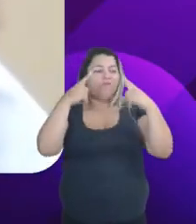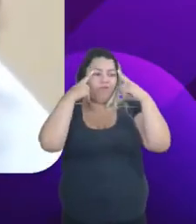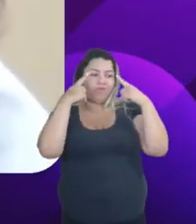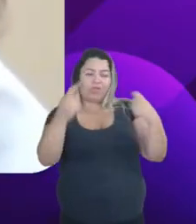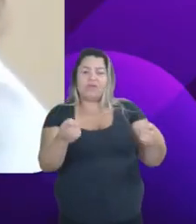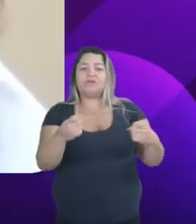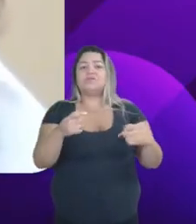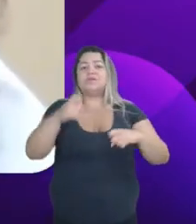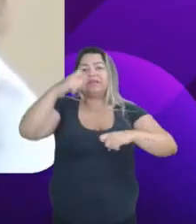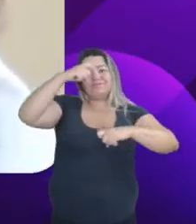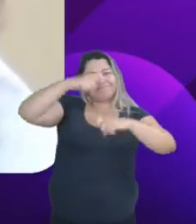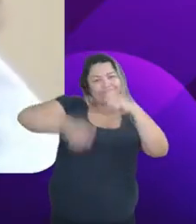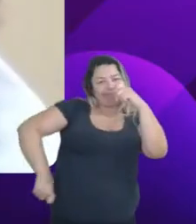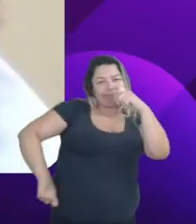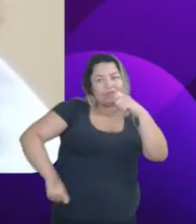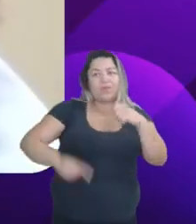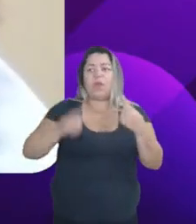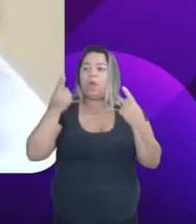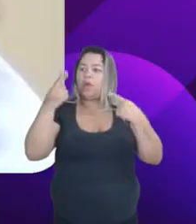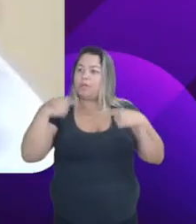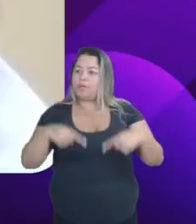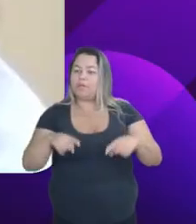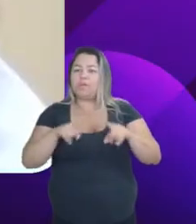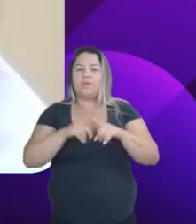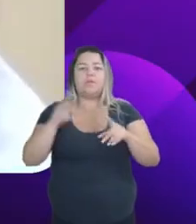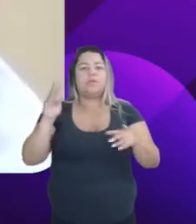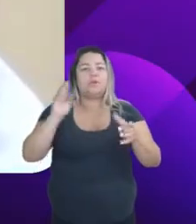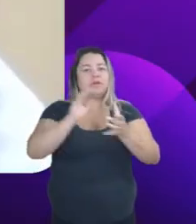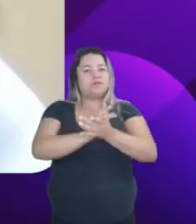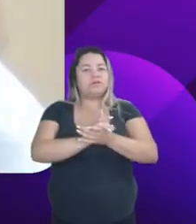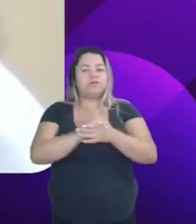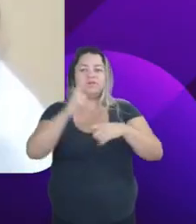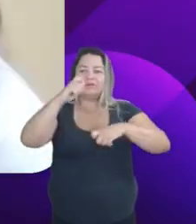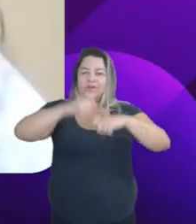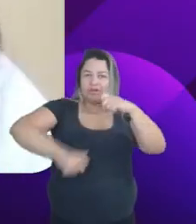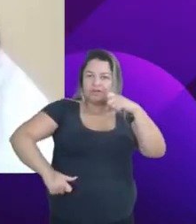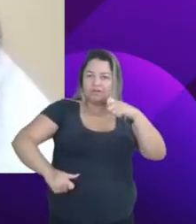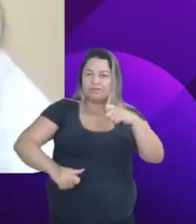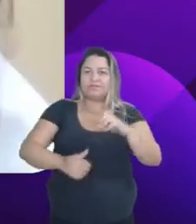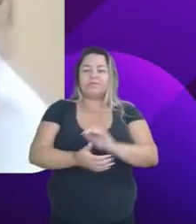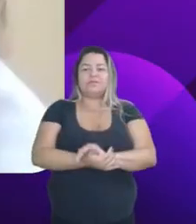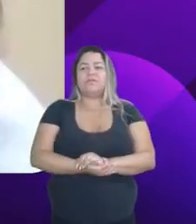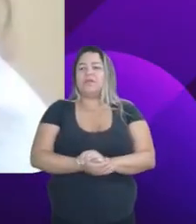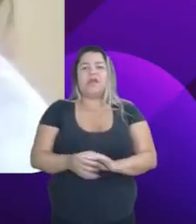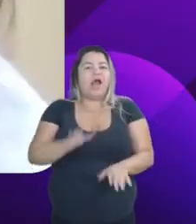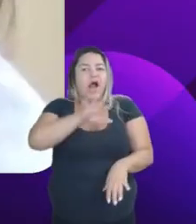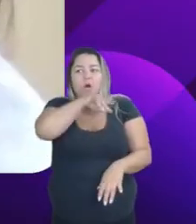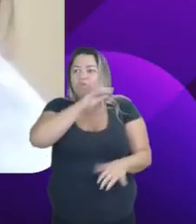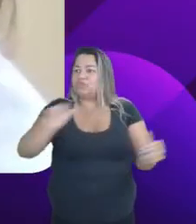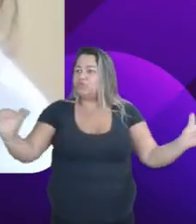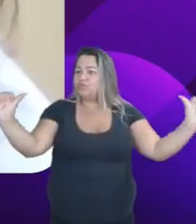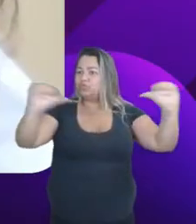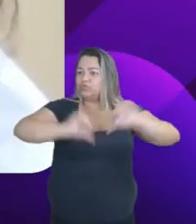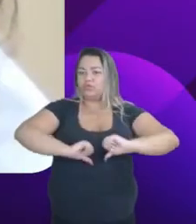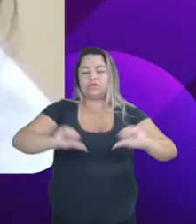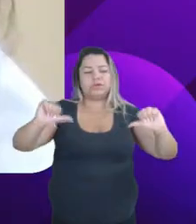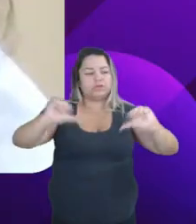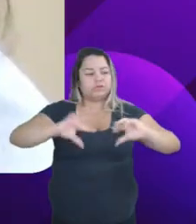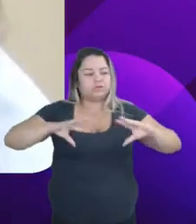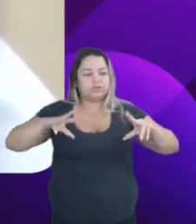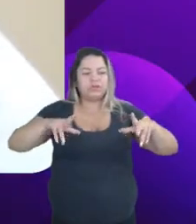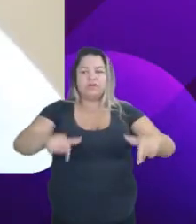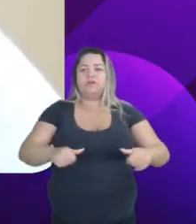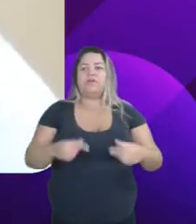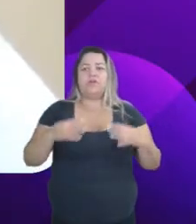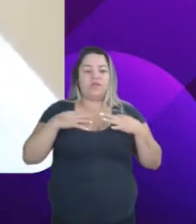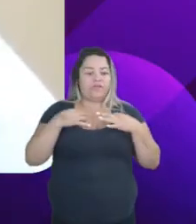Lei Maria da Penha. Eu falei da física, moral, patrimonial, sexual, e esta aqui, para mim, é a pior de todas. Eu vesti